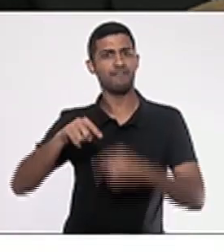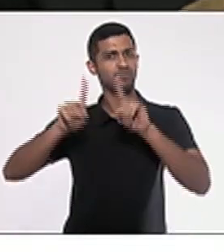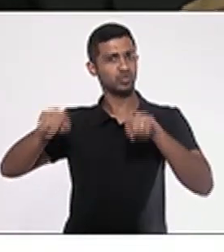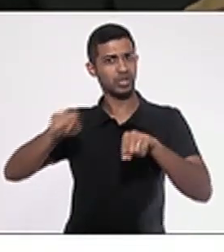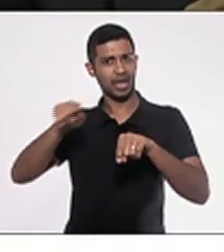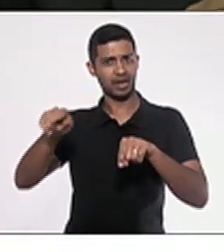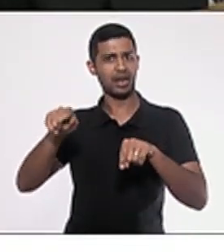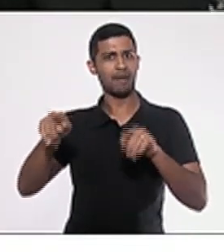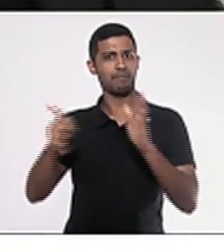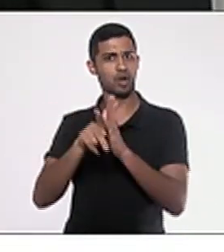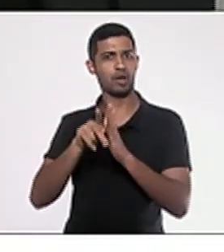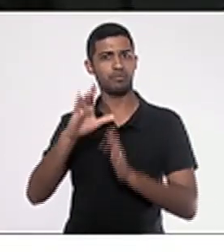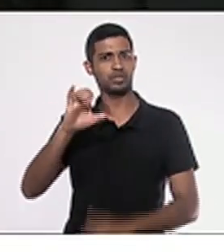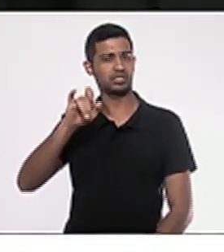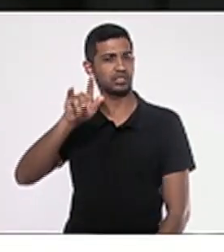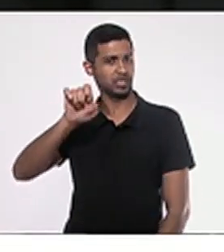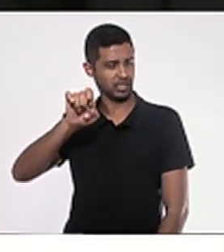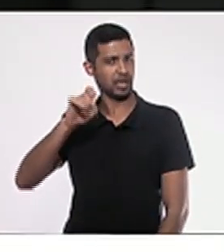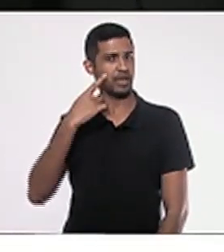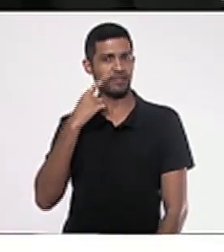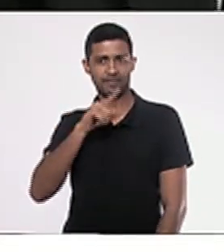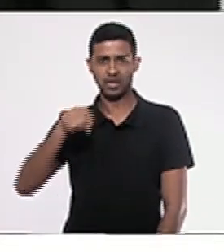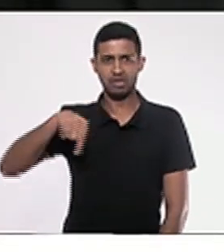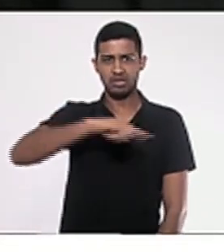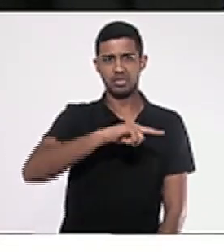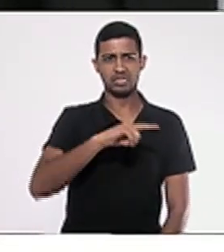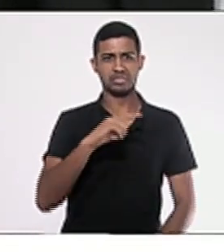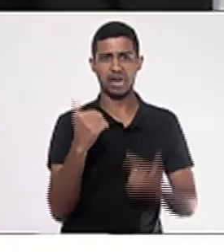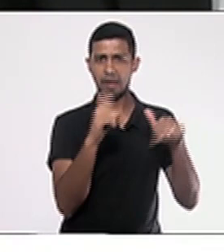da SEDAI, da empresa, da concessionária de serviço público